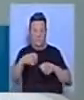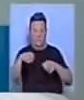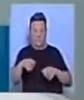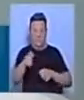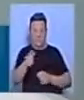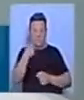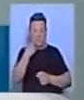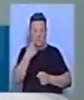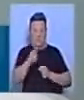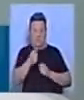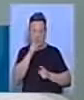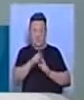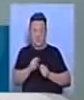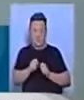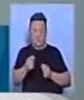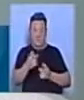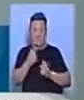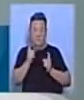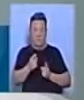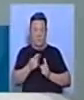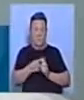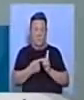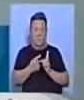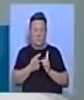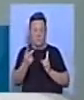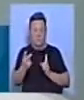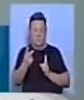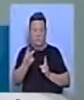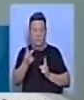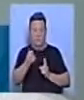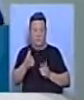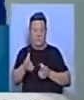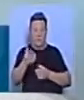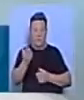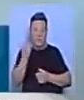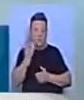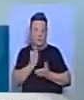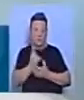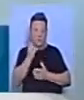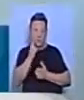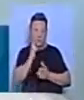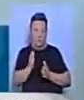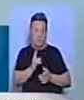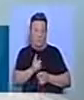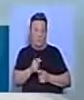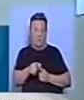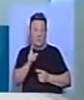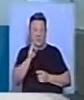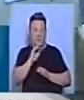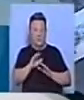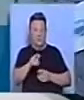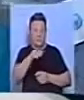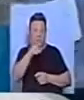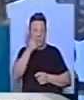uma imagem simétrica e passamos a ter dois torneios em 2011 mas até então era só um com o destilado e esta é uma instituição onde a